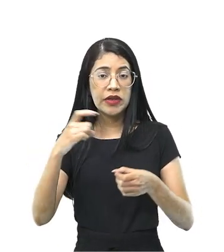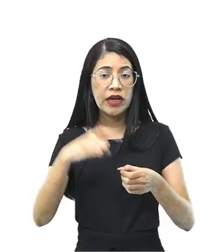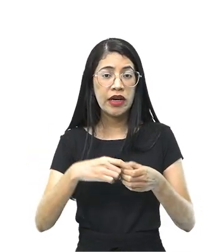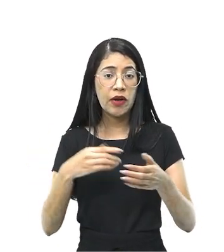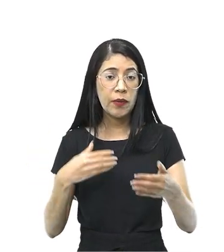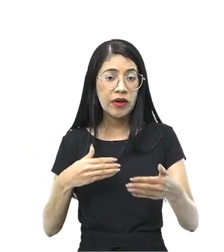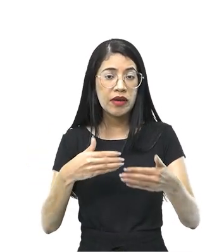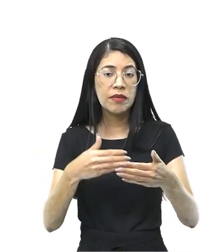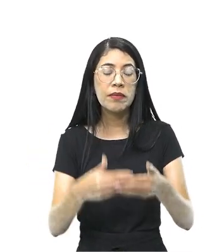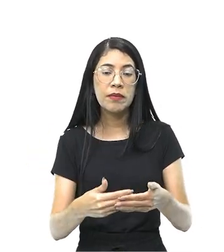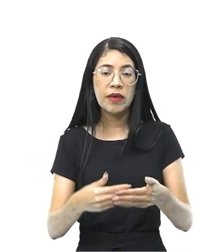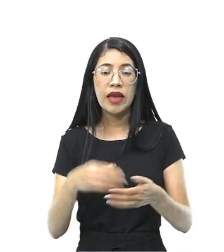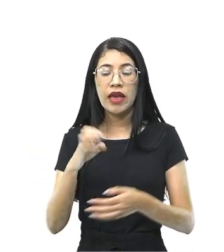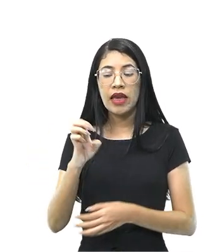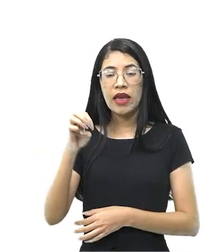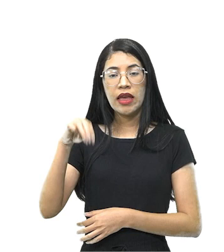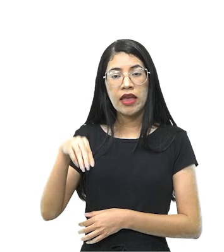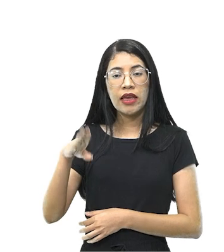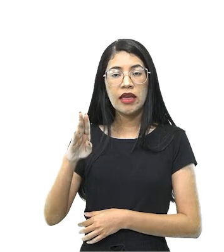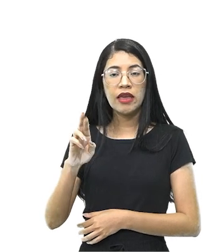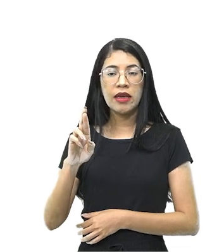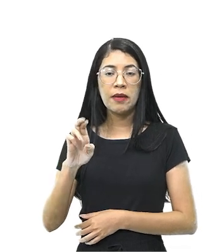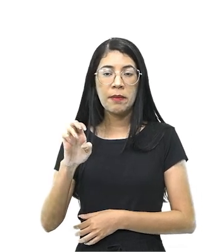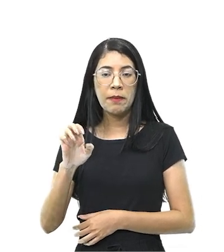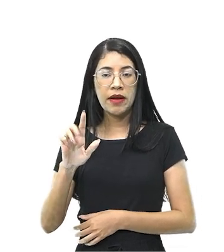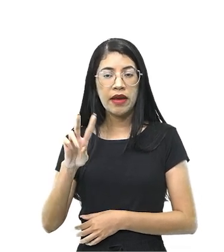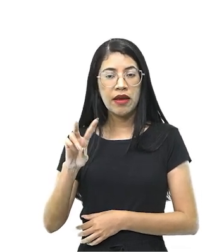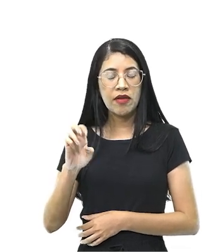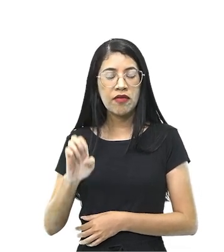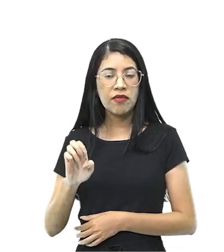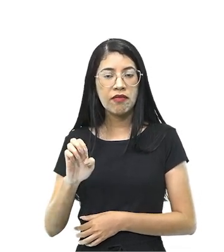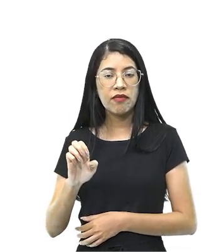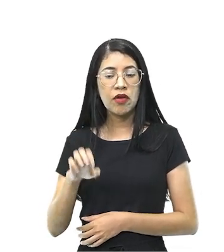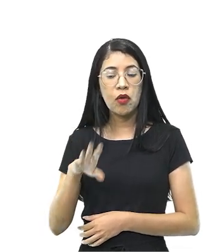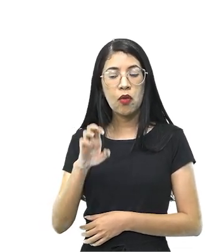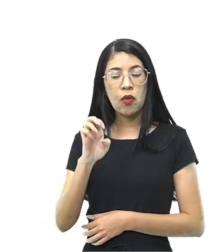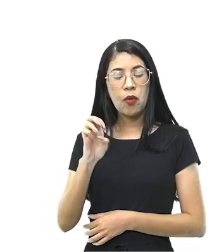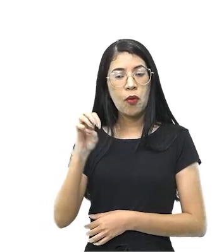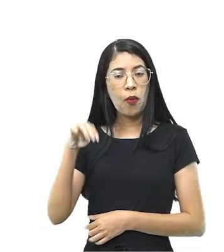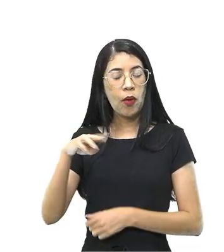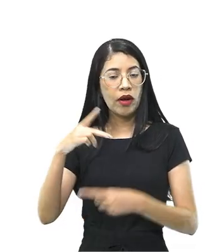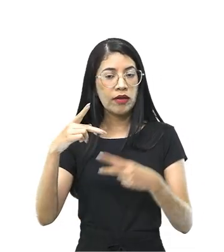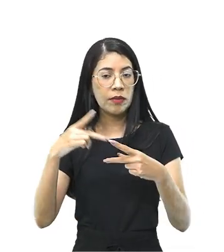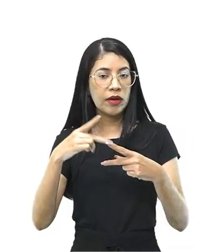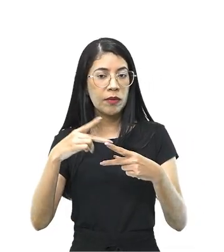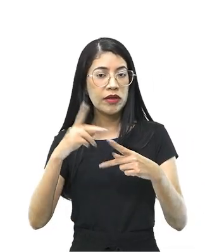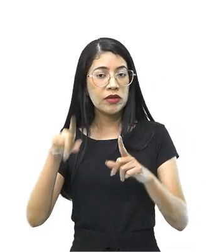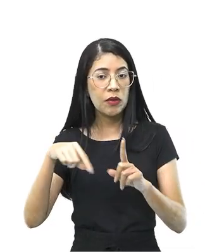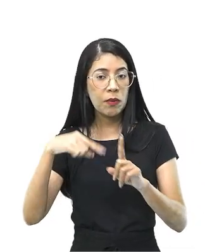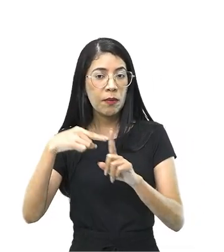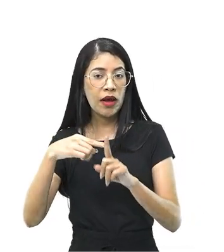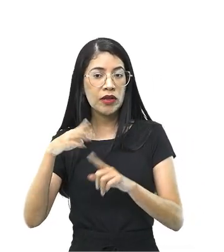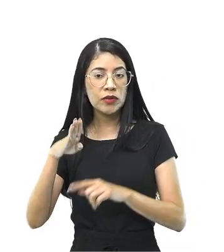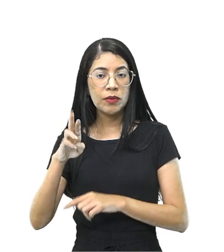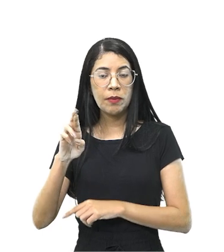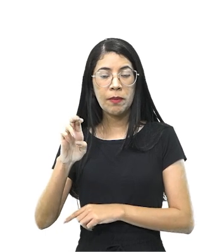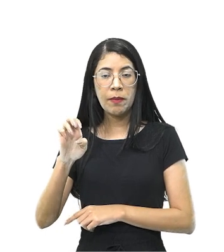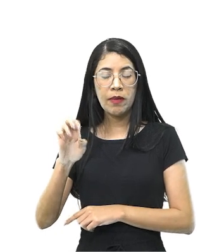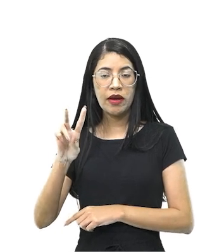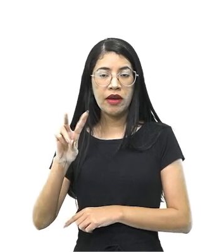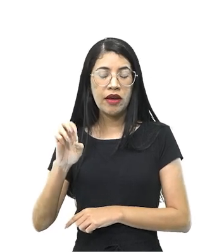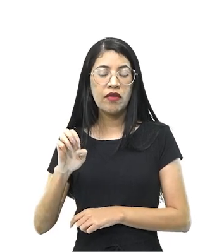Eles virão em breve. Em breve, em, né? Uma preposição e breve,